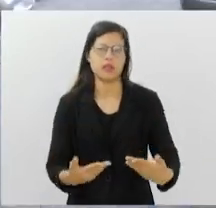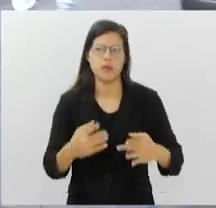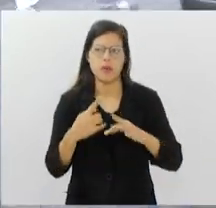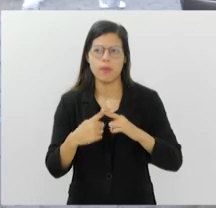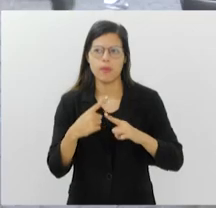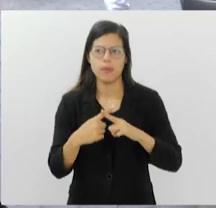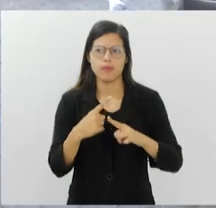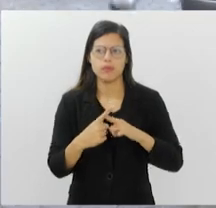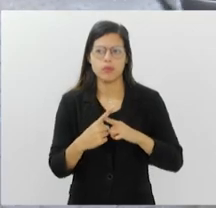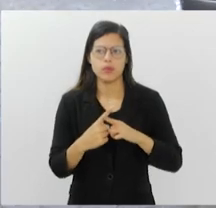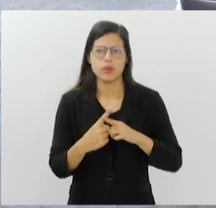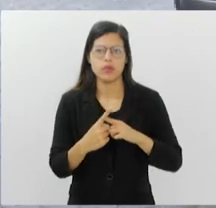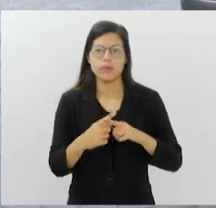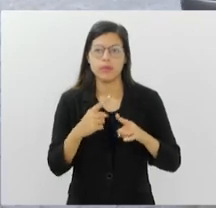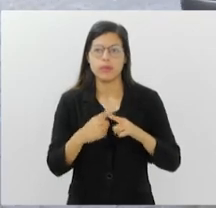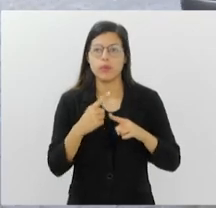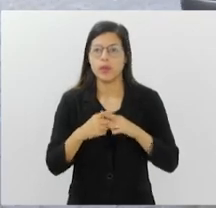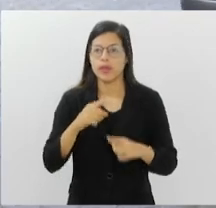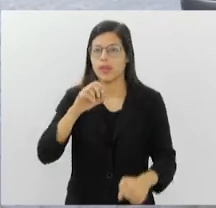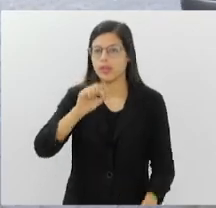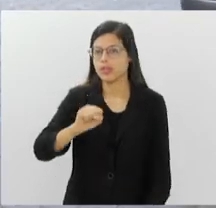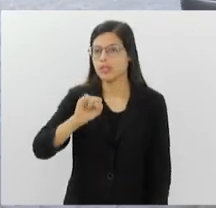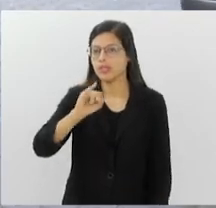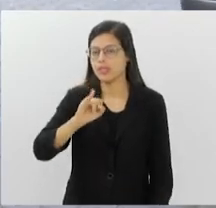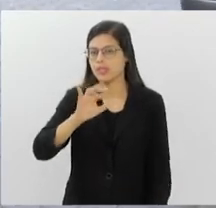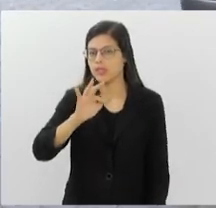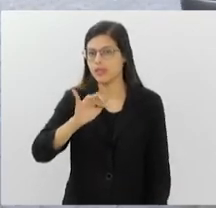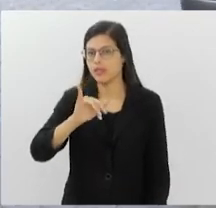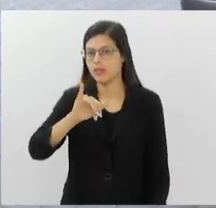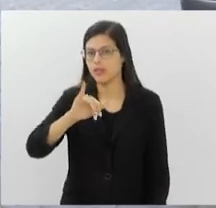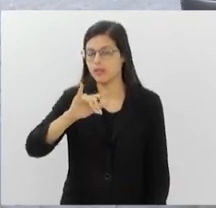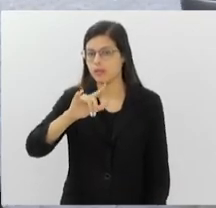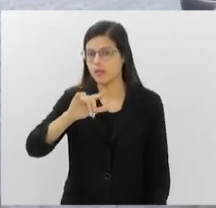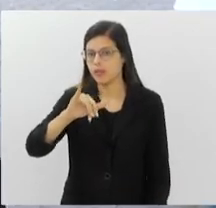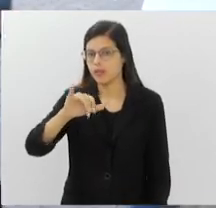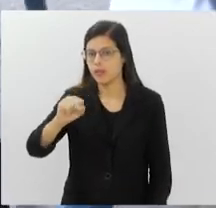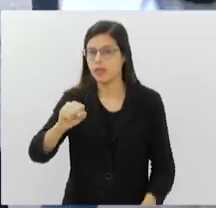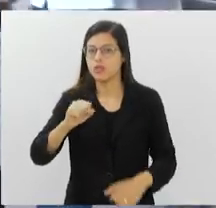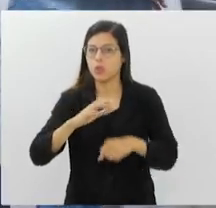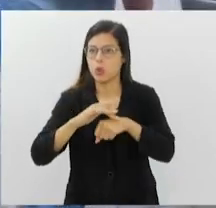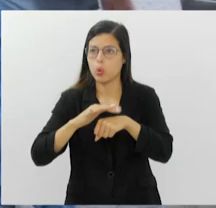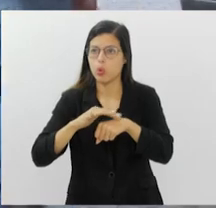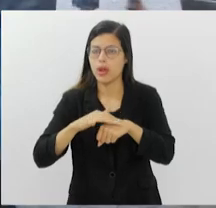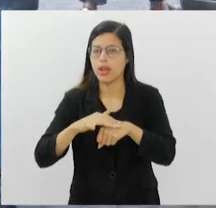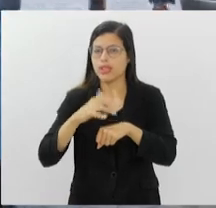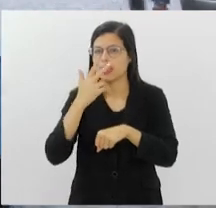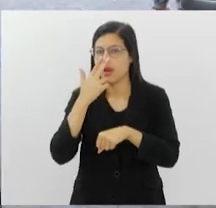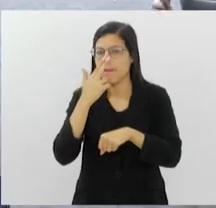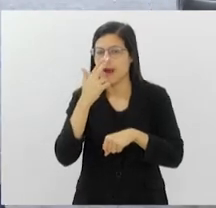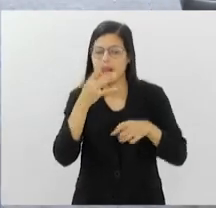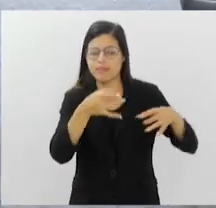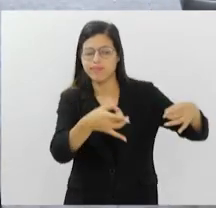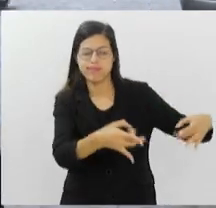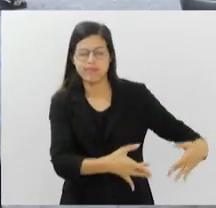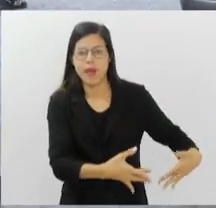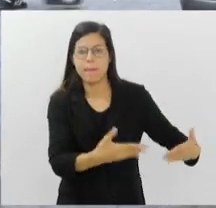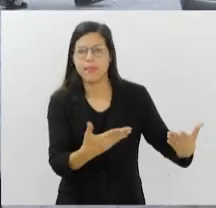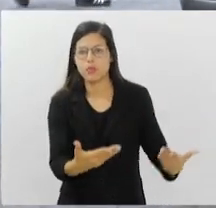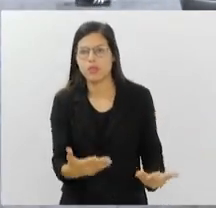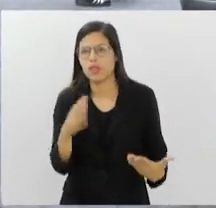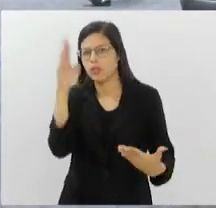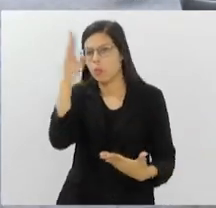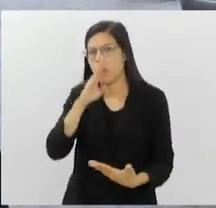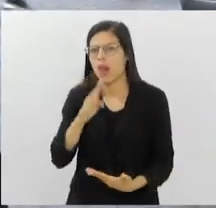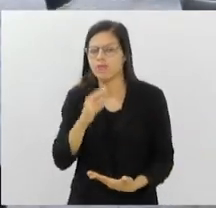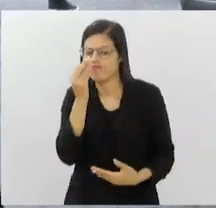quê? Porque sífilis é uma das doenças negligenciadas, não só no Brasil, no mundo.